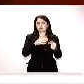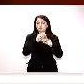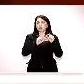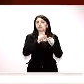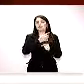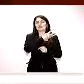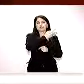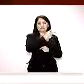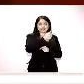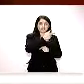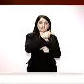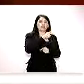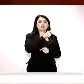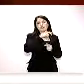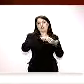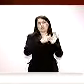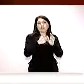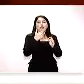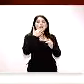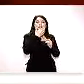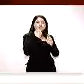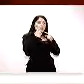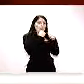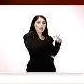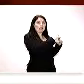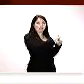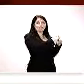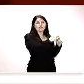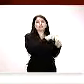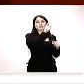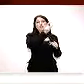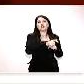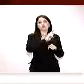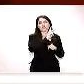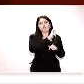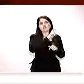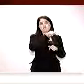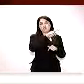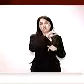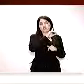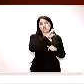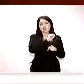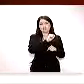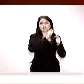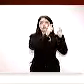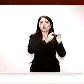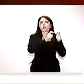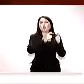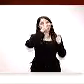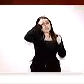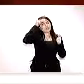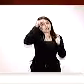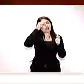47 interposto por Hernani bilot primaz Prefeito Municipal de São Sebastião em face